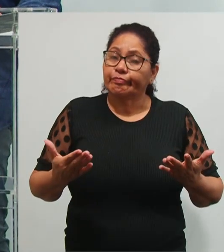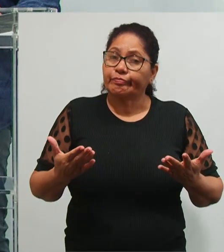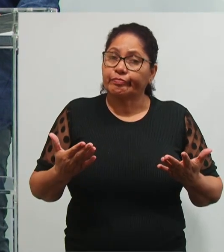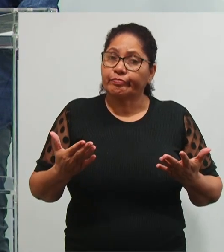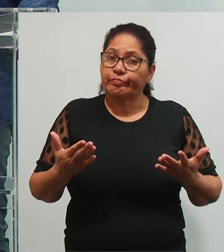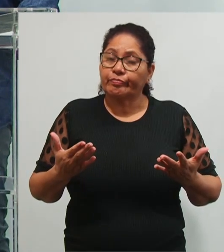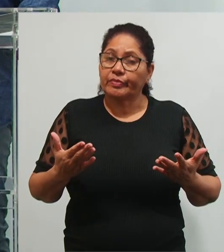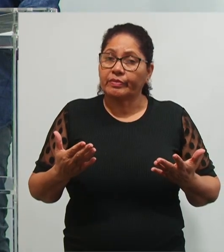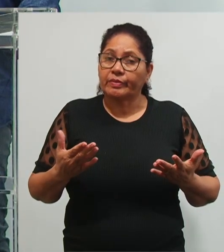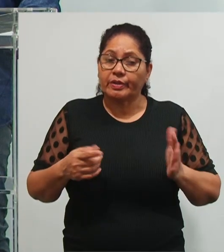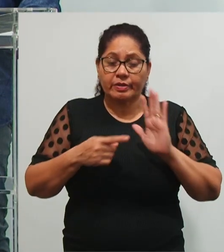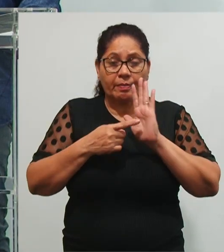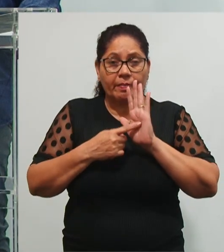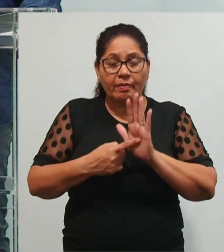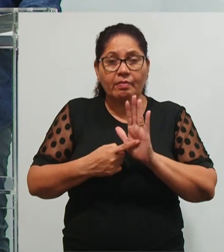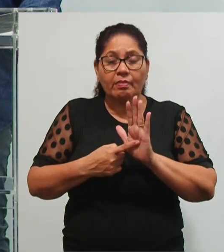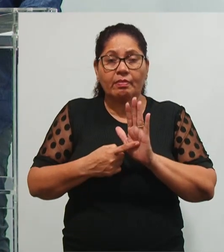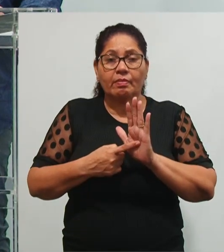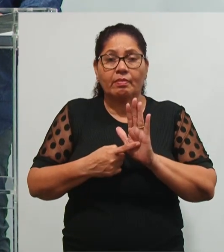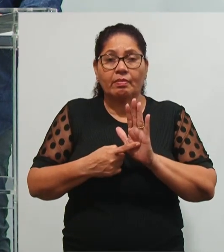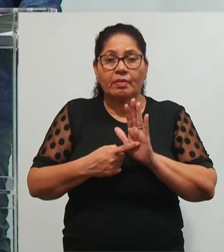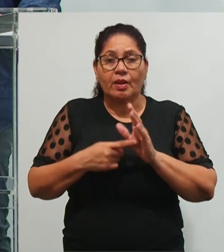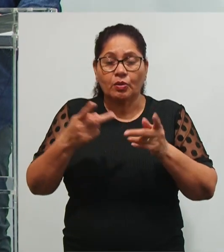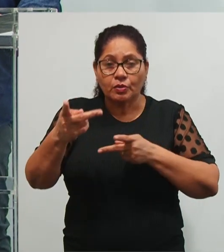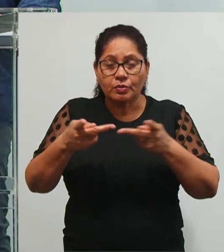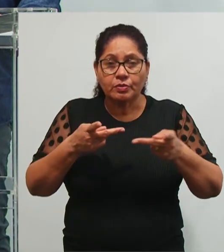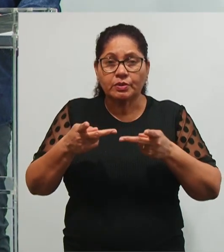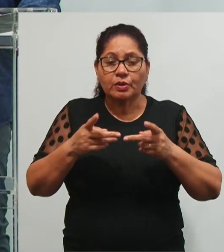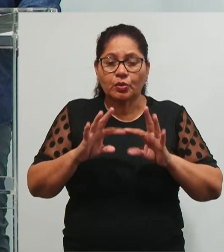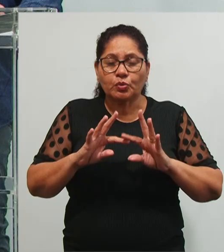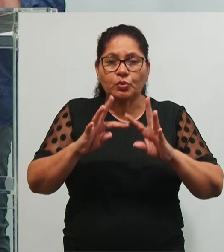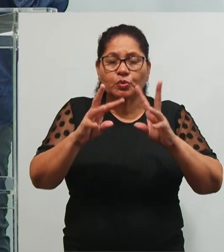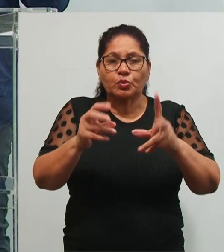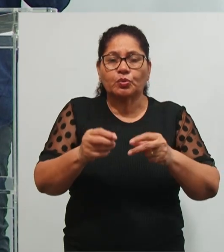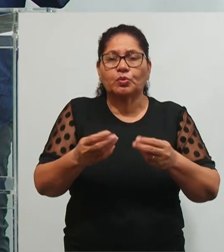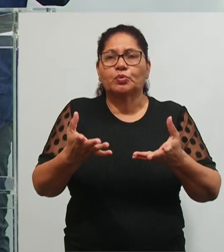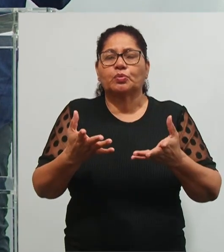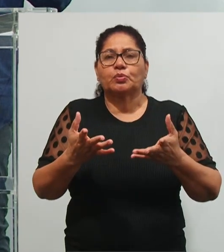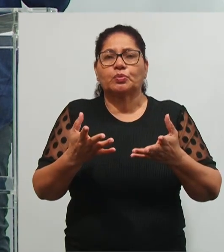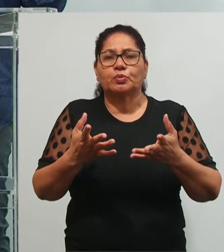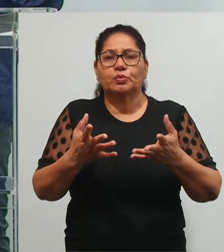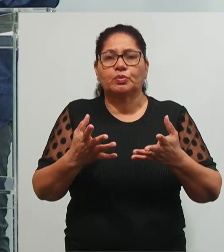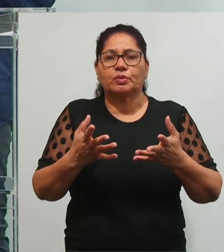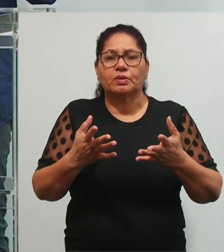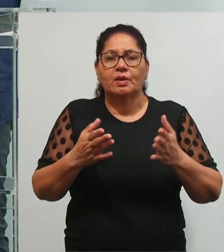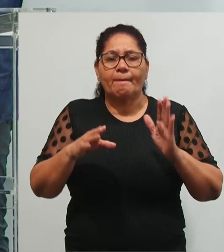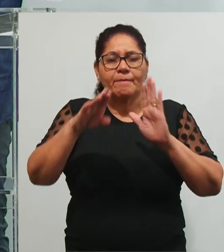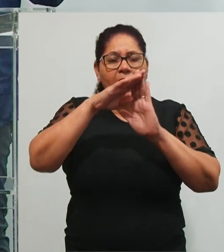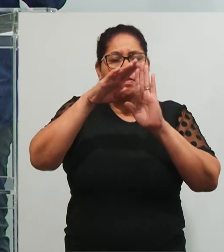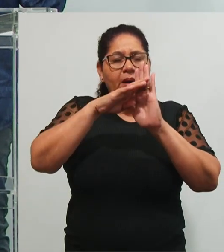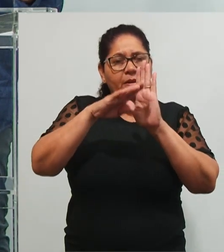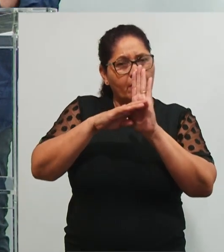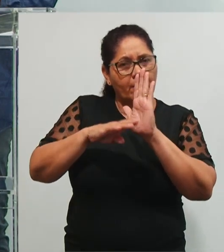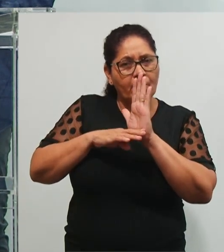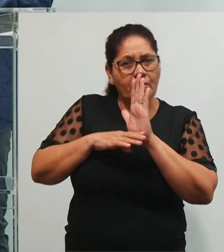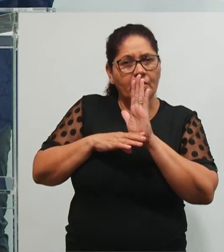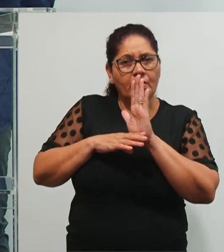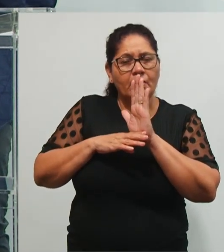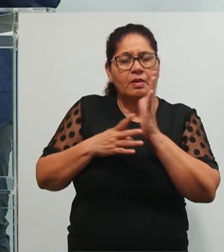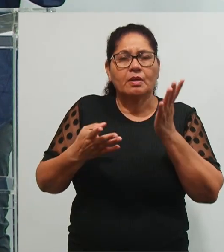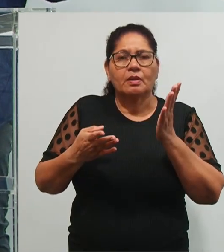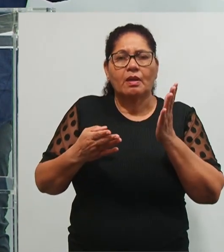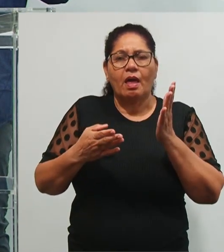ao invés da gente apresentar um projeto com todas as suas complexidades, todas as suas